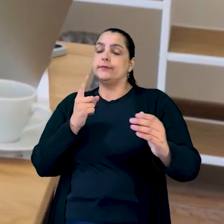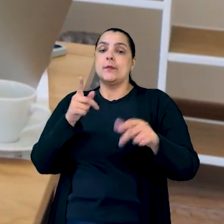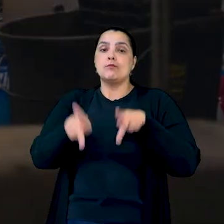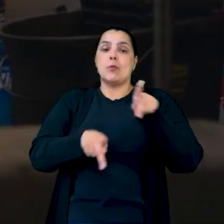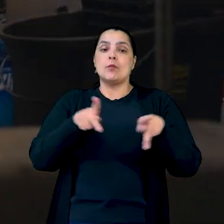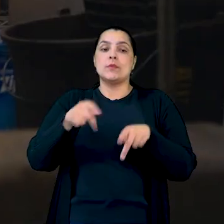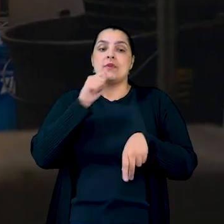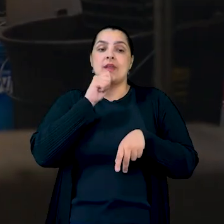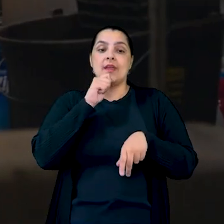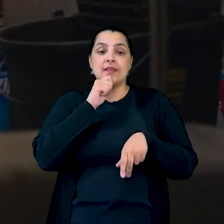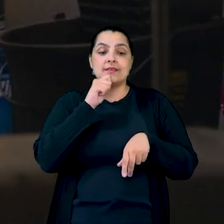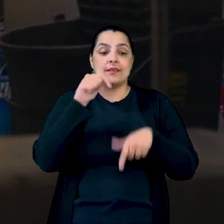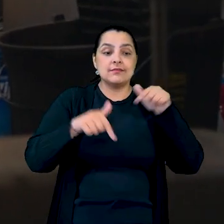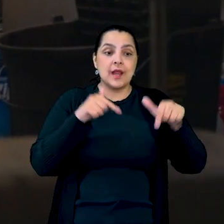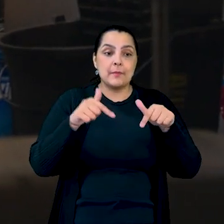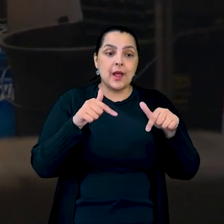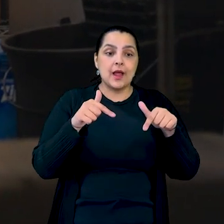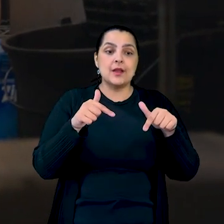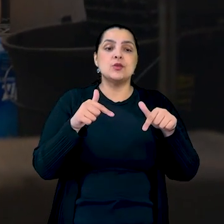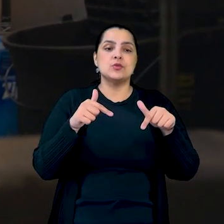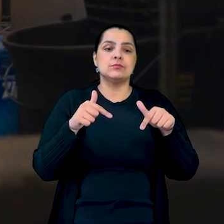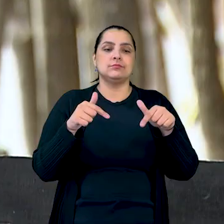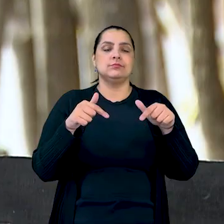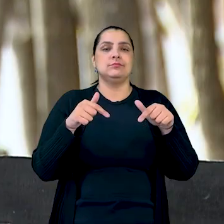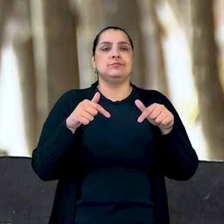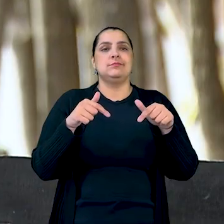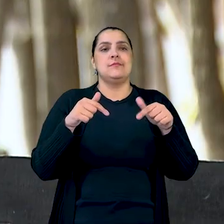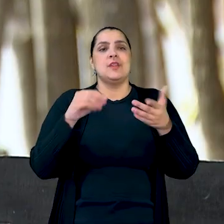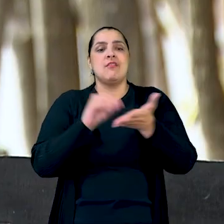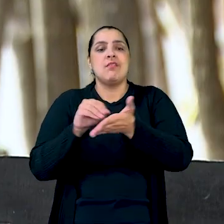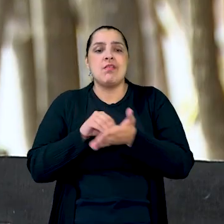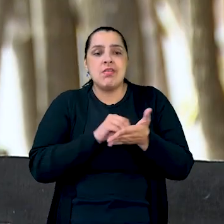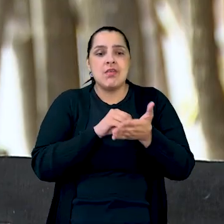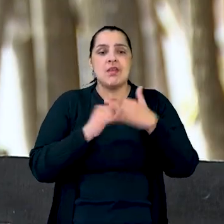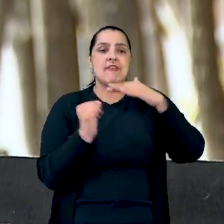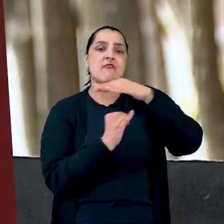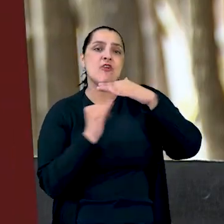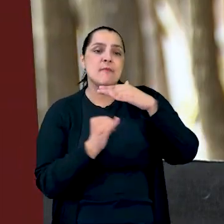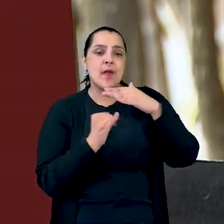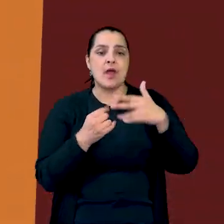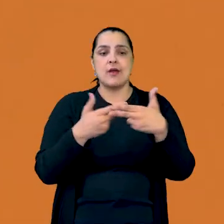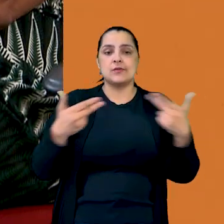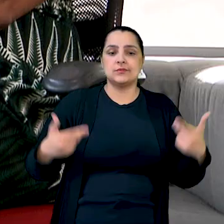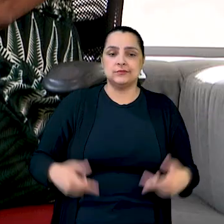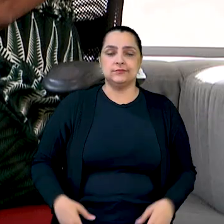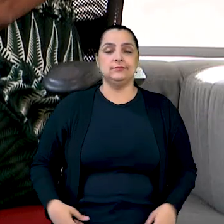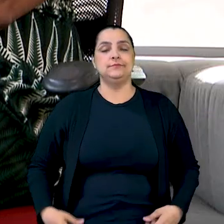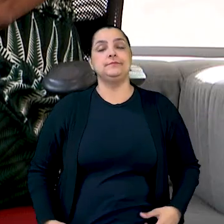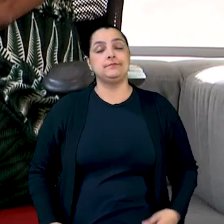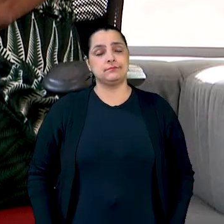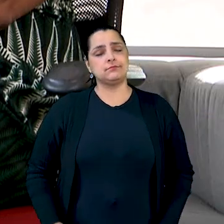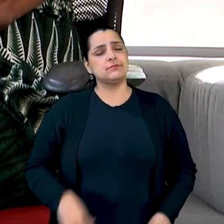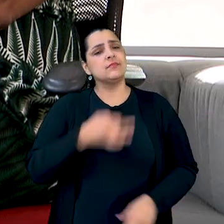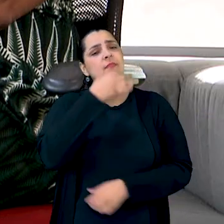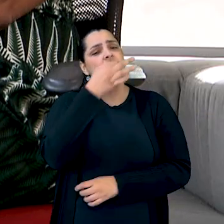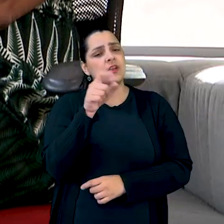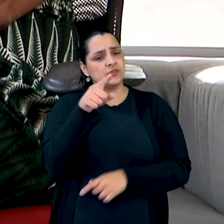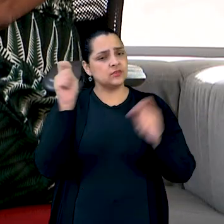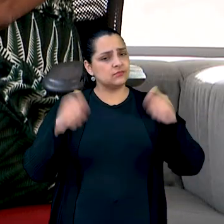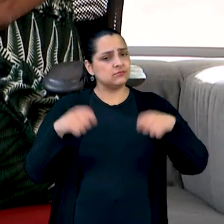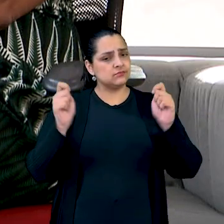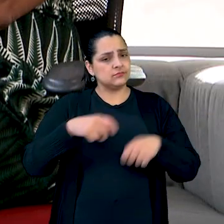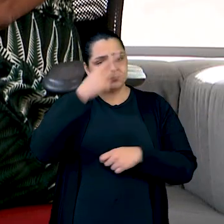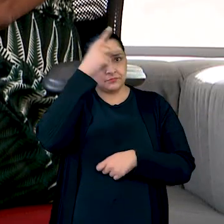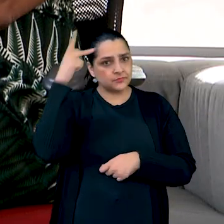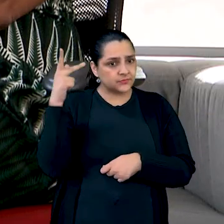principal população que ocupa postos de trabalho precários, informais. Você acha que é possível a gente